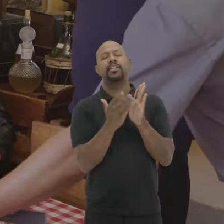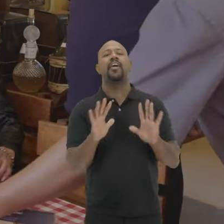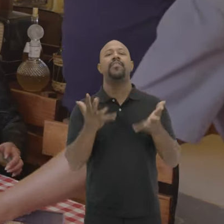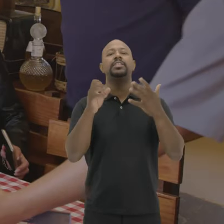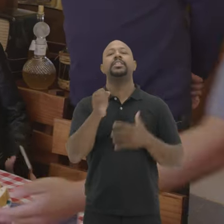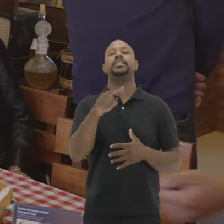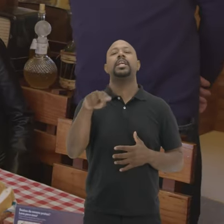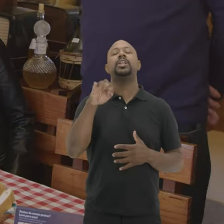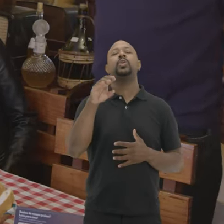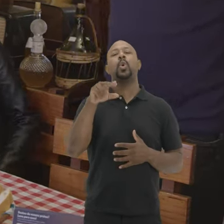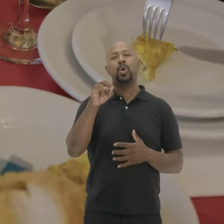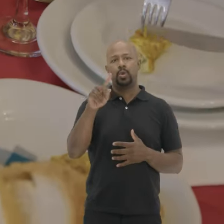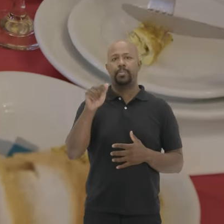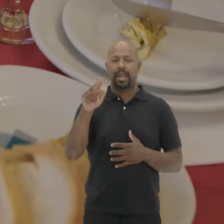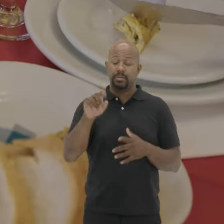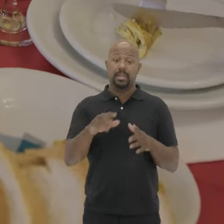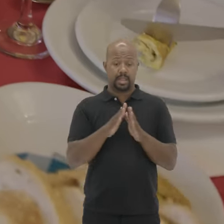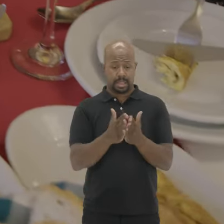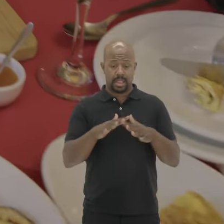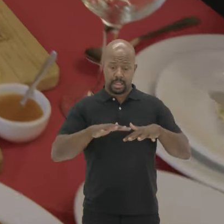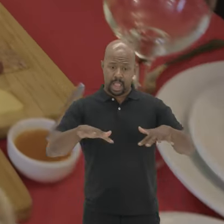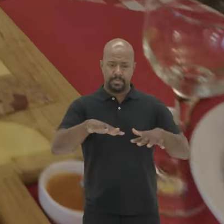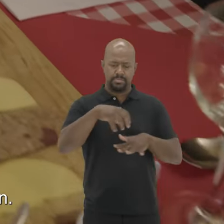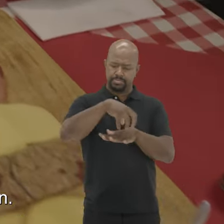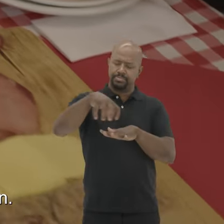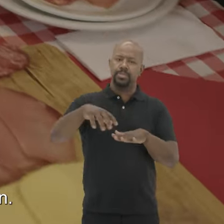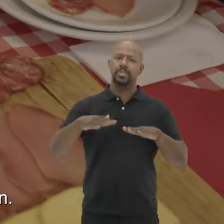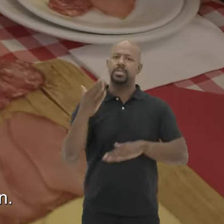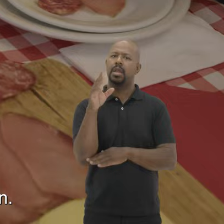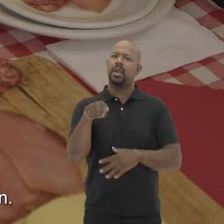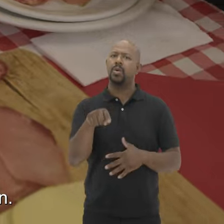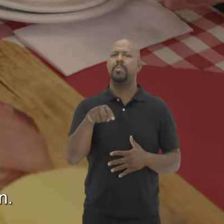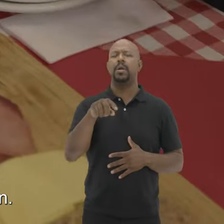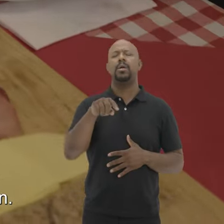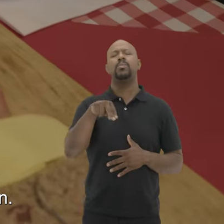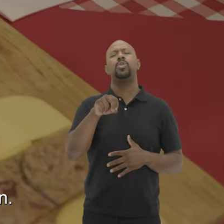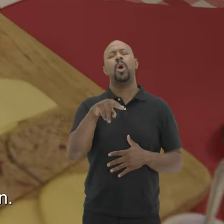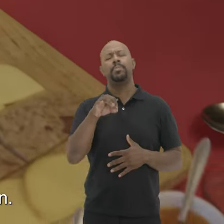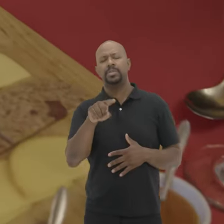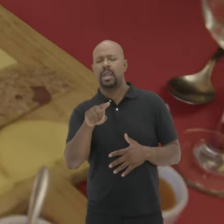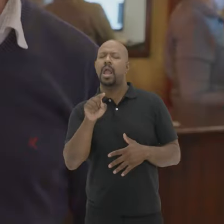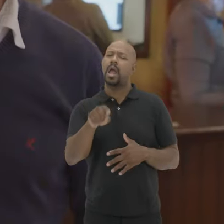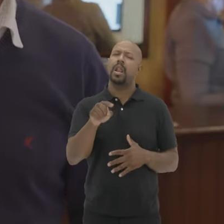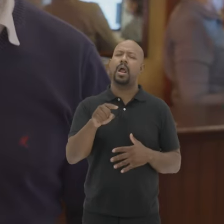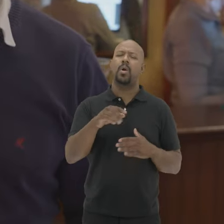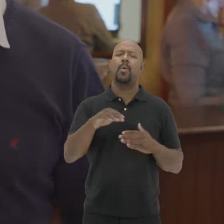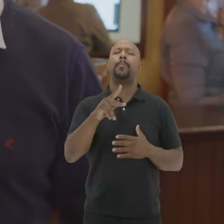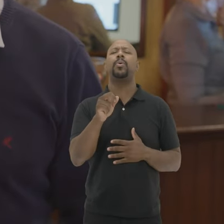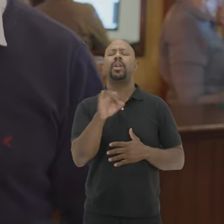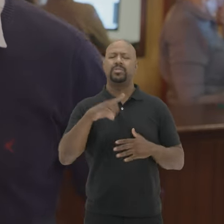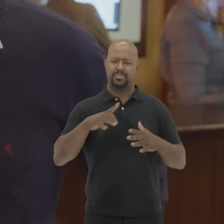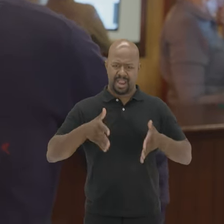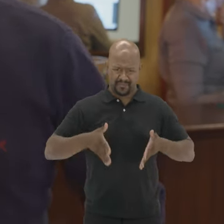festa de Santo Antônio de Pádua. A ideia da tábua com as peças veio com o meu nono, Vitório Dalmolin. Aí no porão do